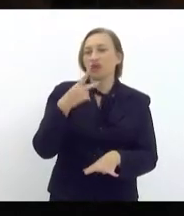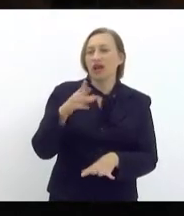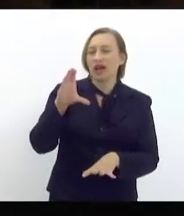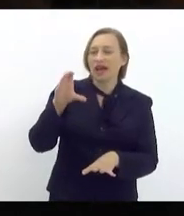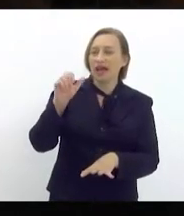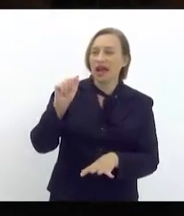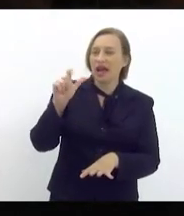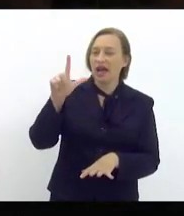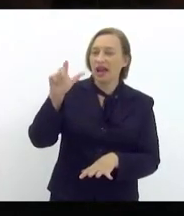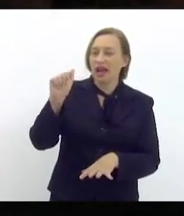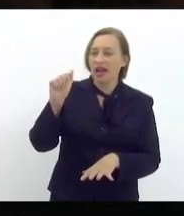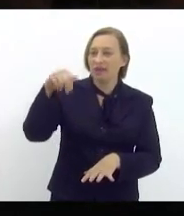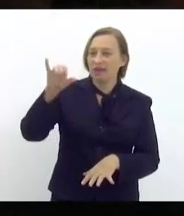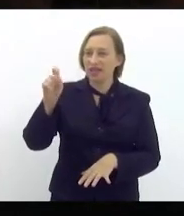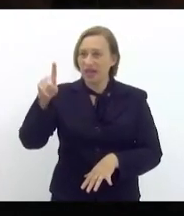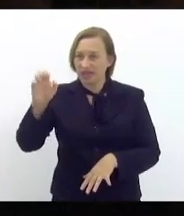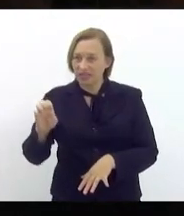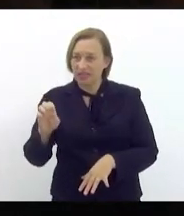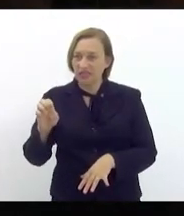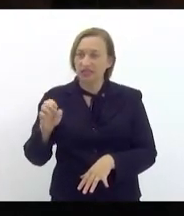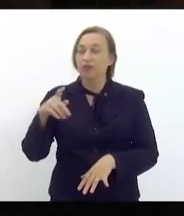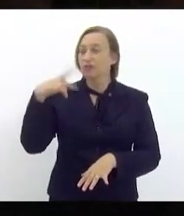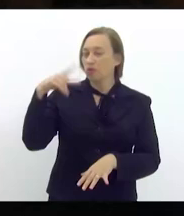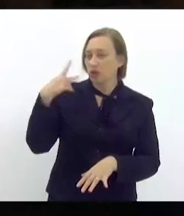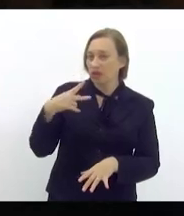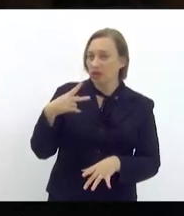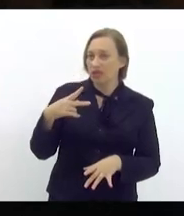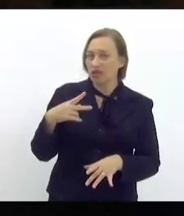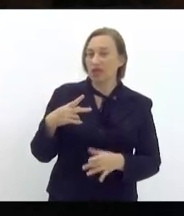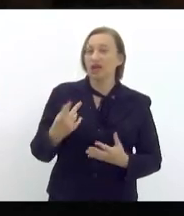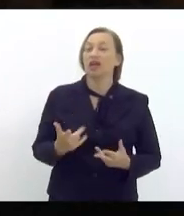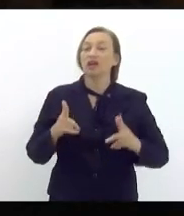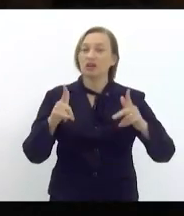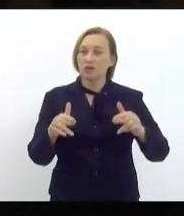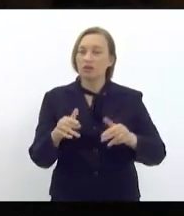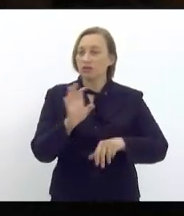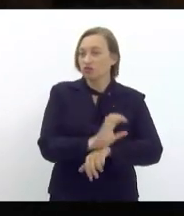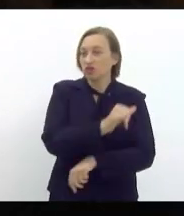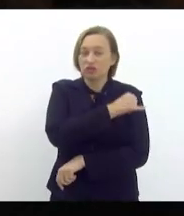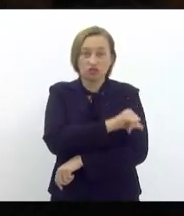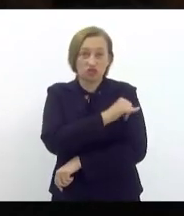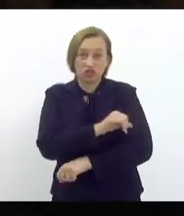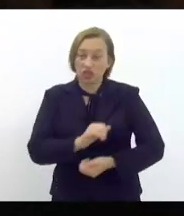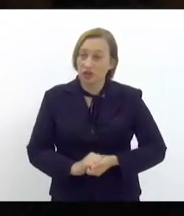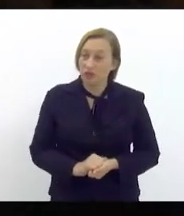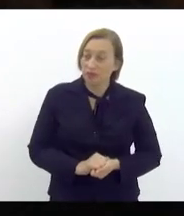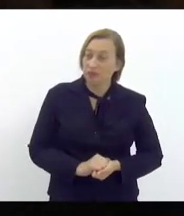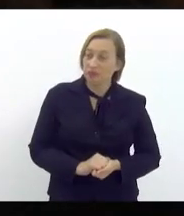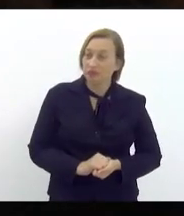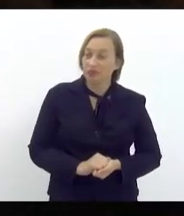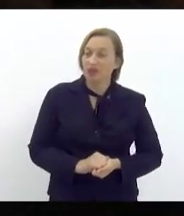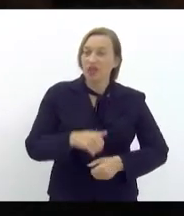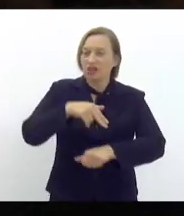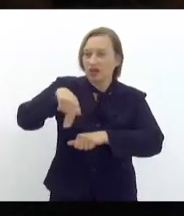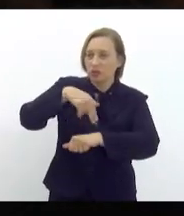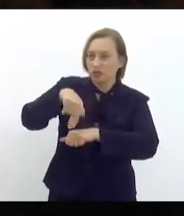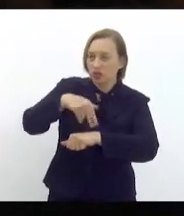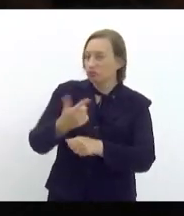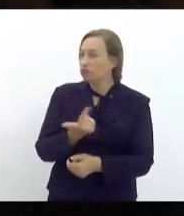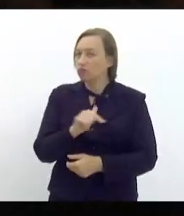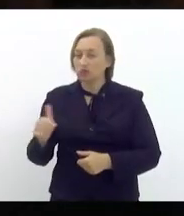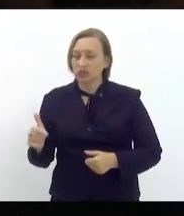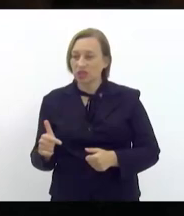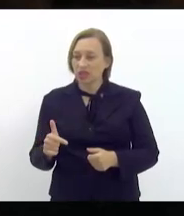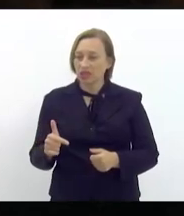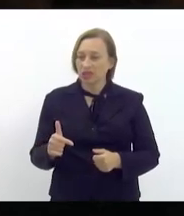estado do Rio de Janeiro porque não há previsão de calamidade pública financeira nas normas da União então o